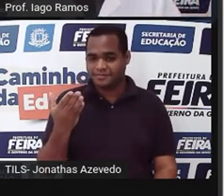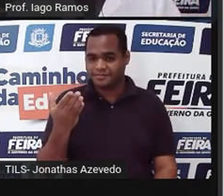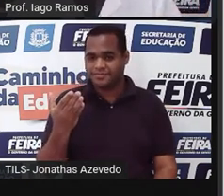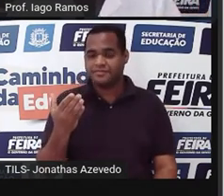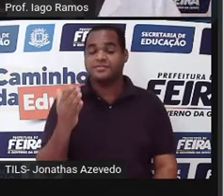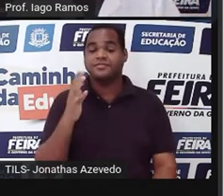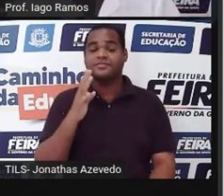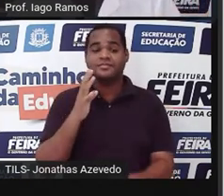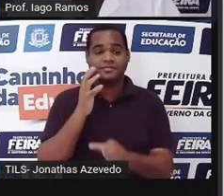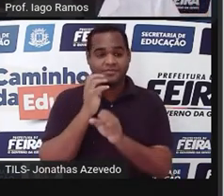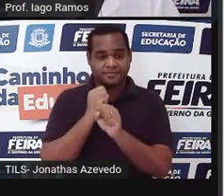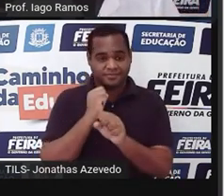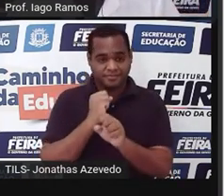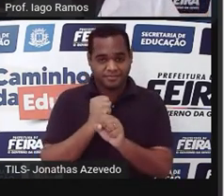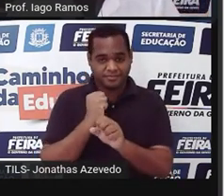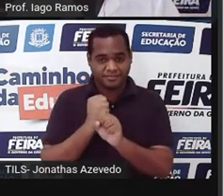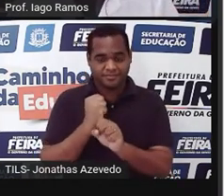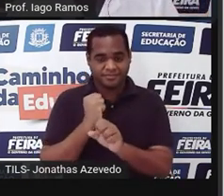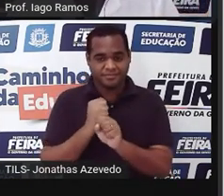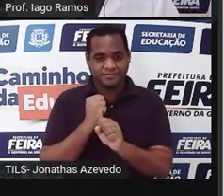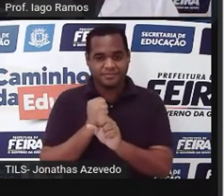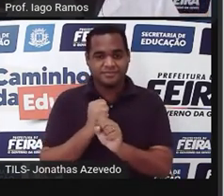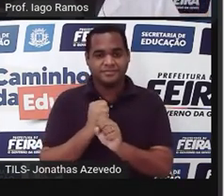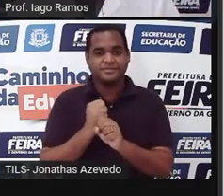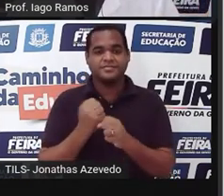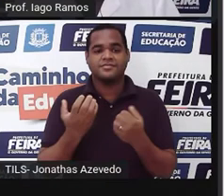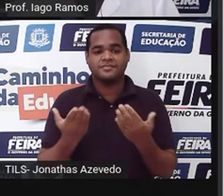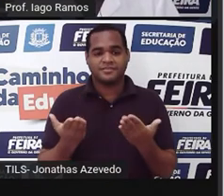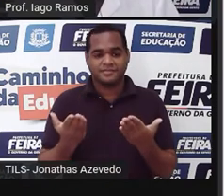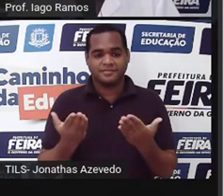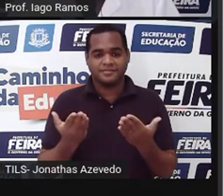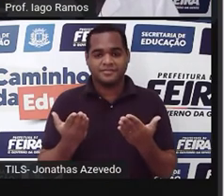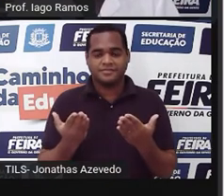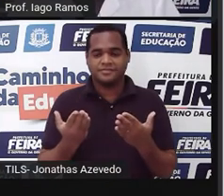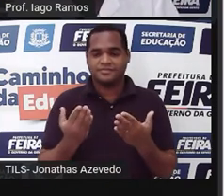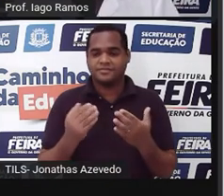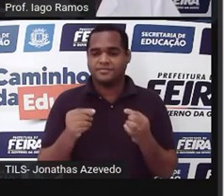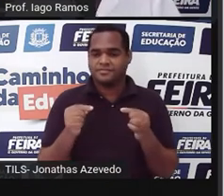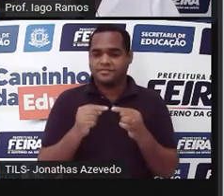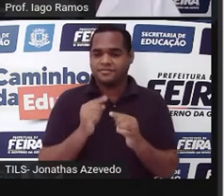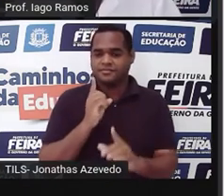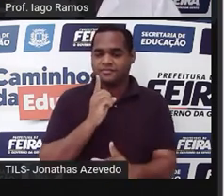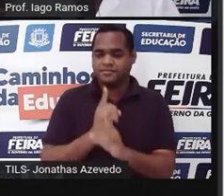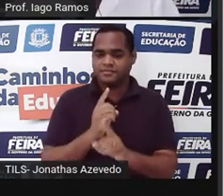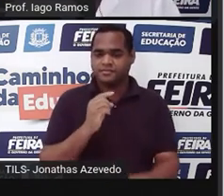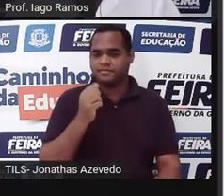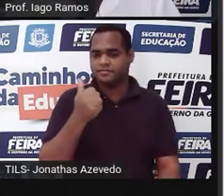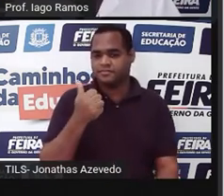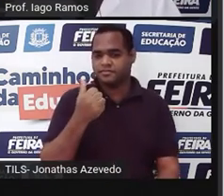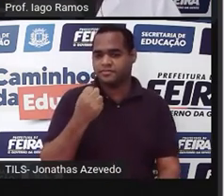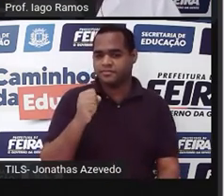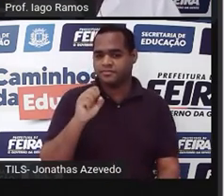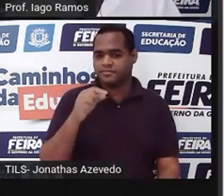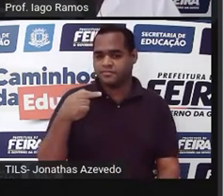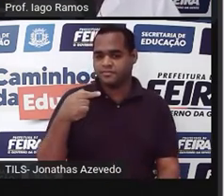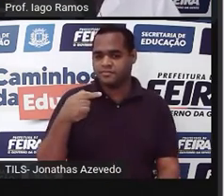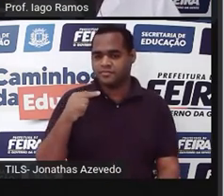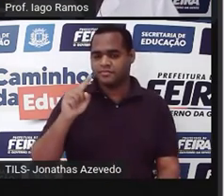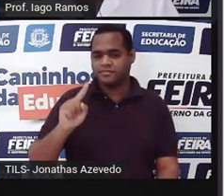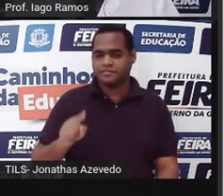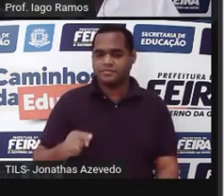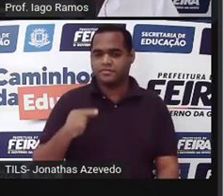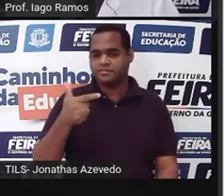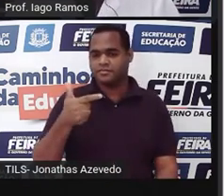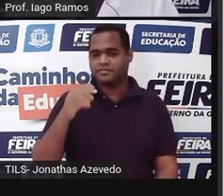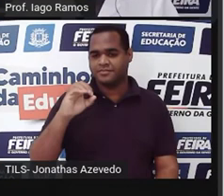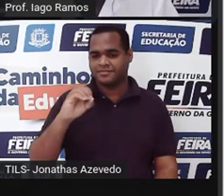mais 4320 quando a gente fizesse a soma tá a gente vai encontrar 187 reais